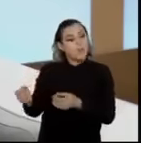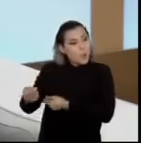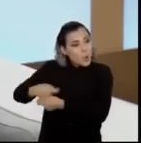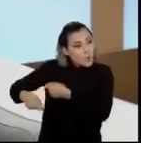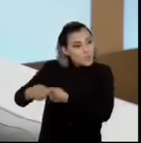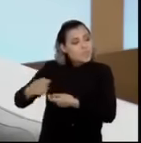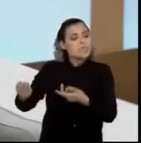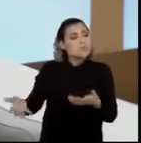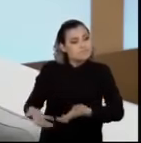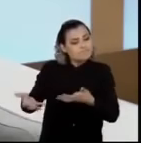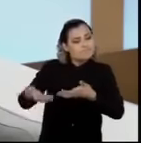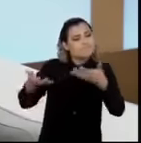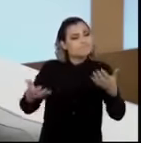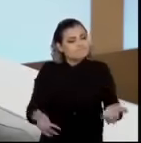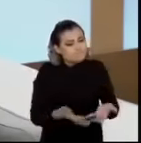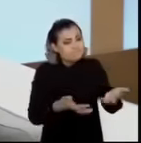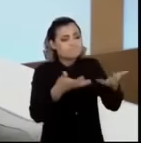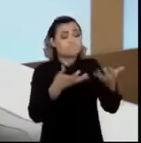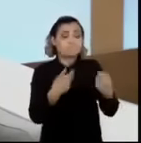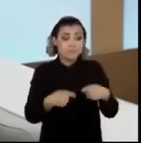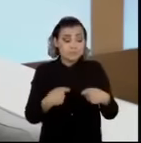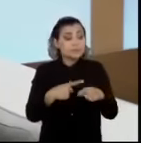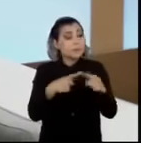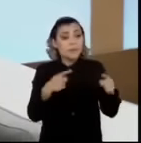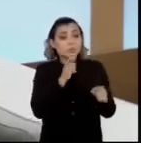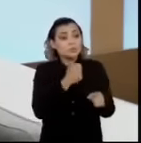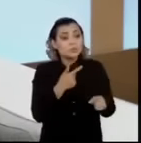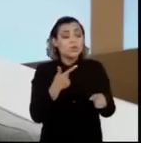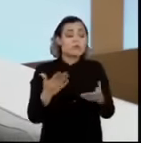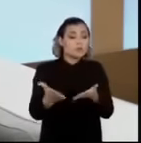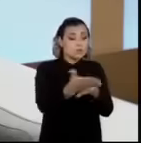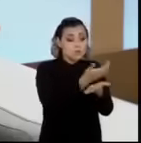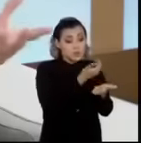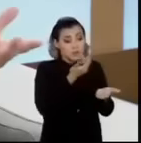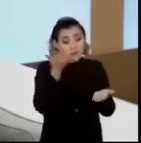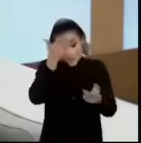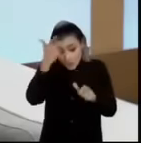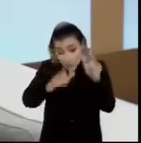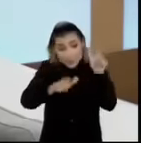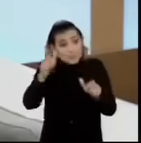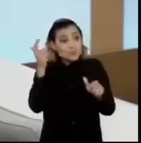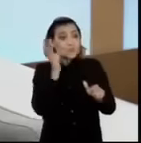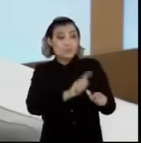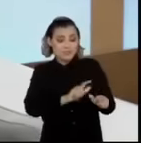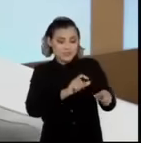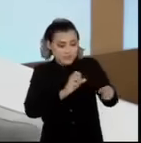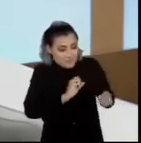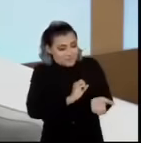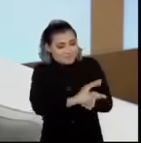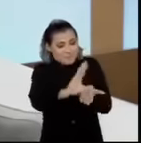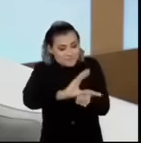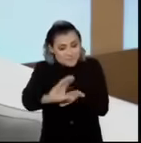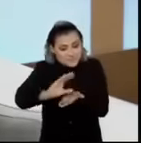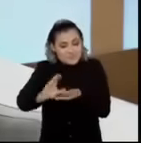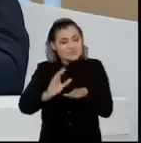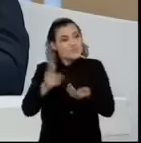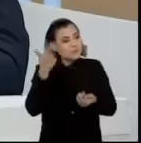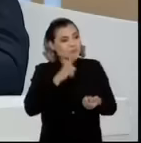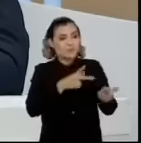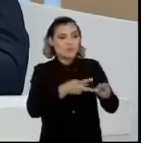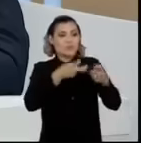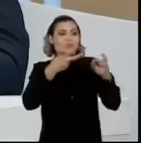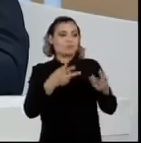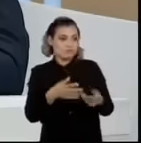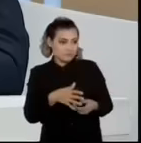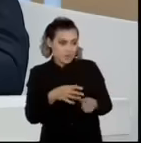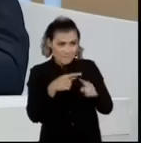ser incentivada ao máximo, ela ainda não trouxe recursos para essas pessoas compartilharem essa riqueza toda da região da Amazônia.